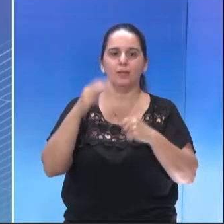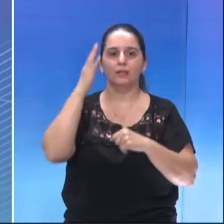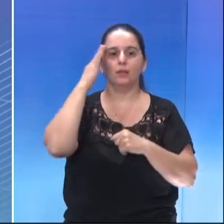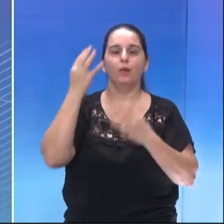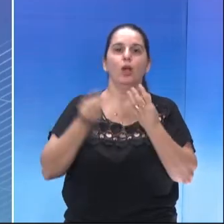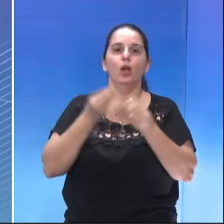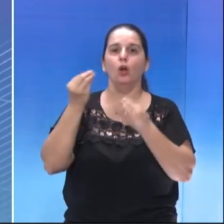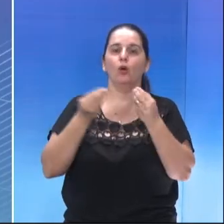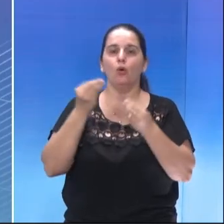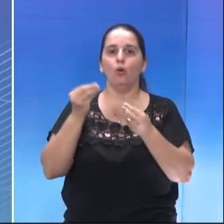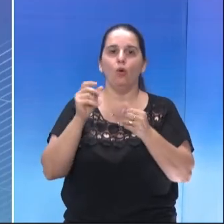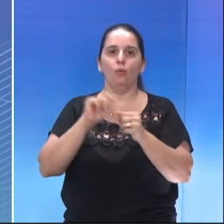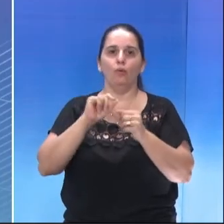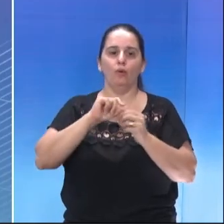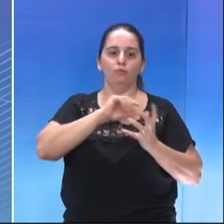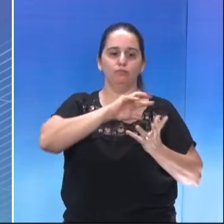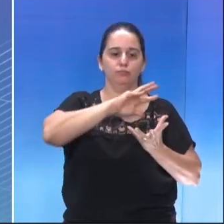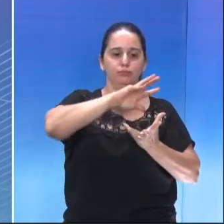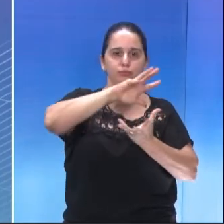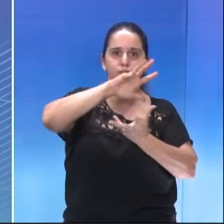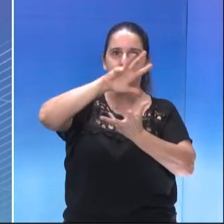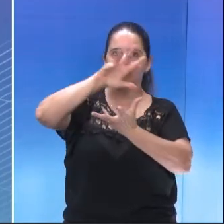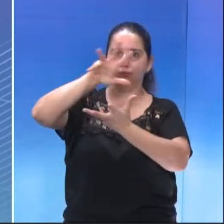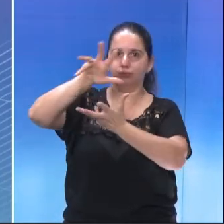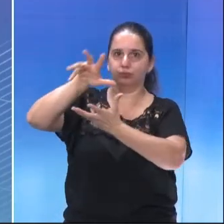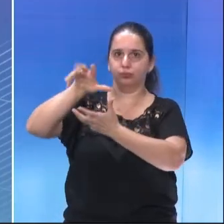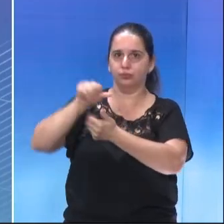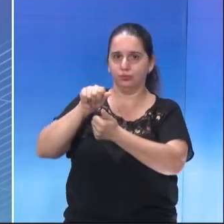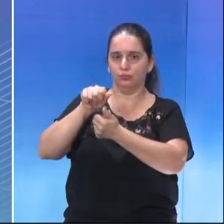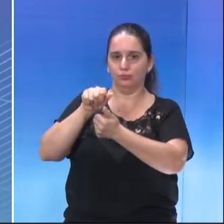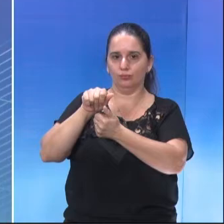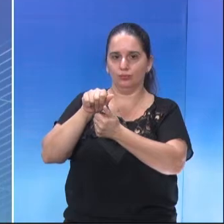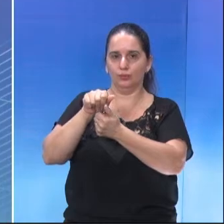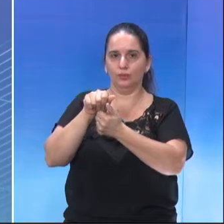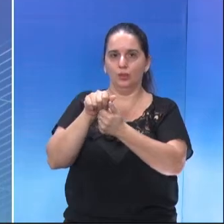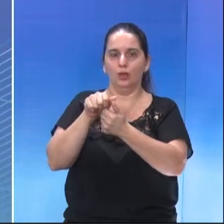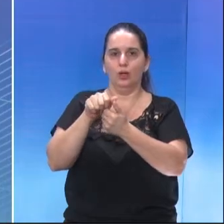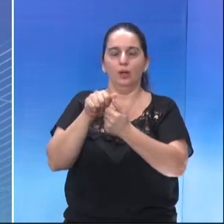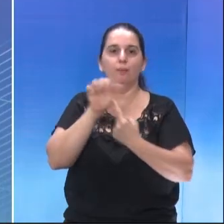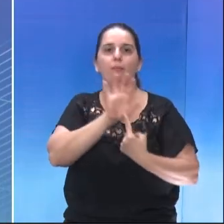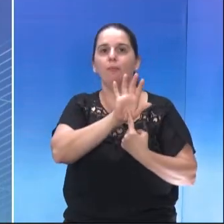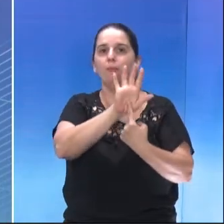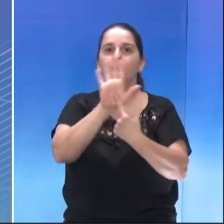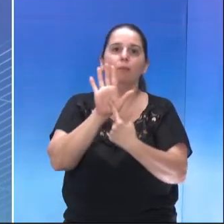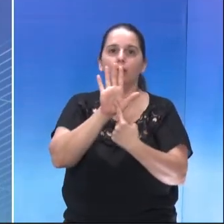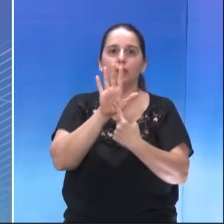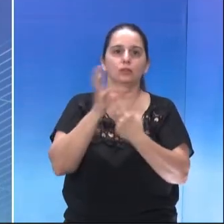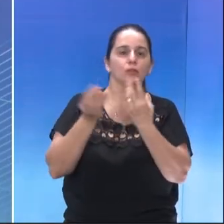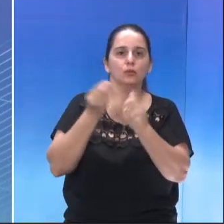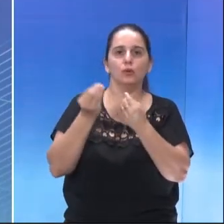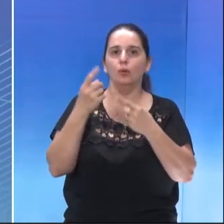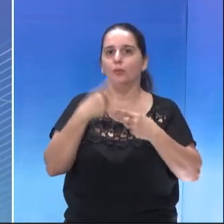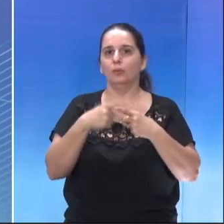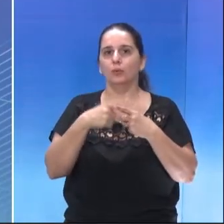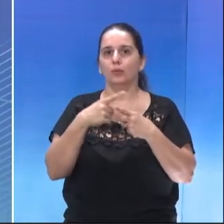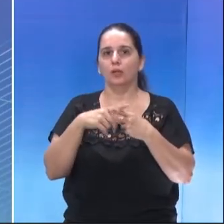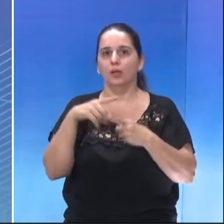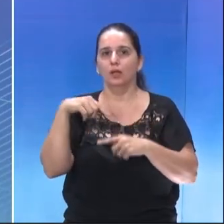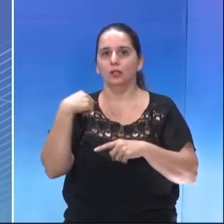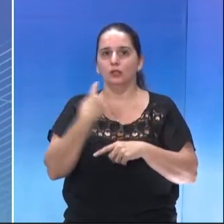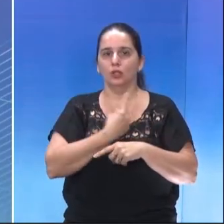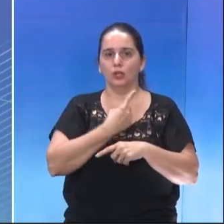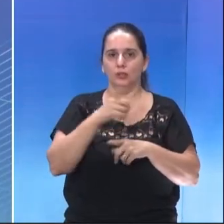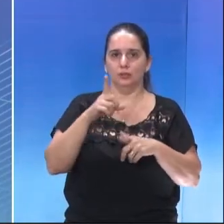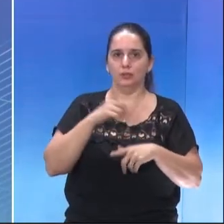A formação do nosso planeta, ele basicamente, aqui nessa questão, ele vai levantar essa questão. Por quê? Nós temos os